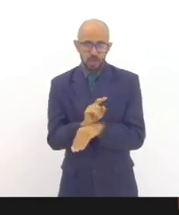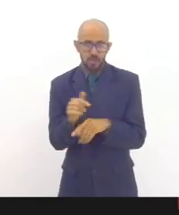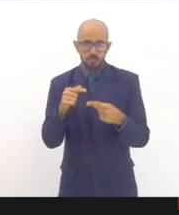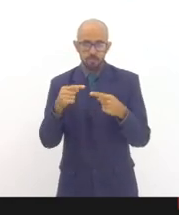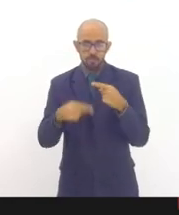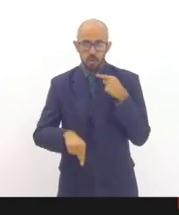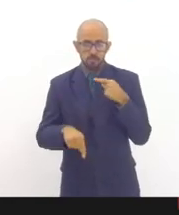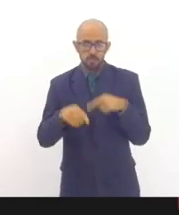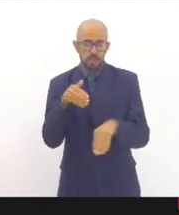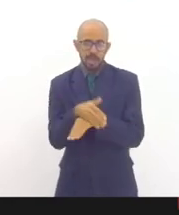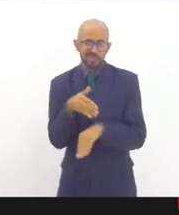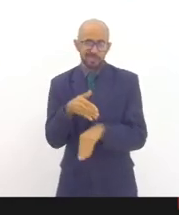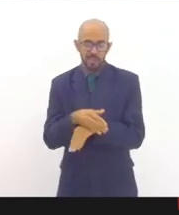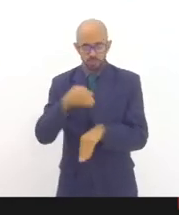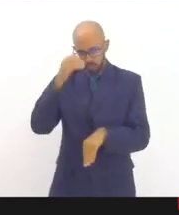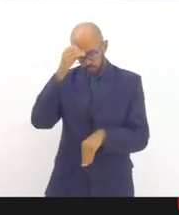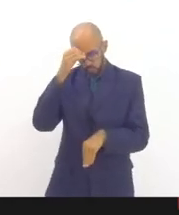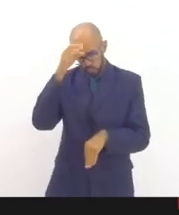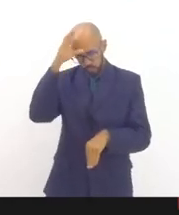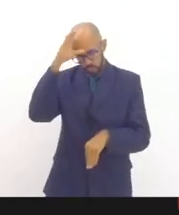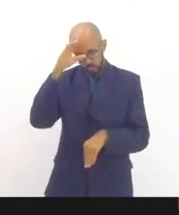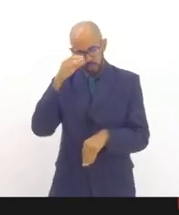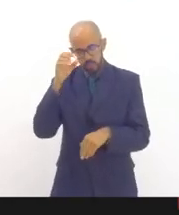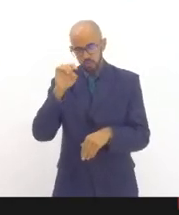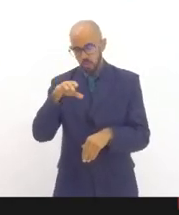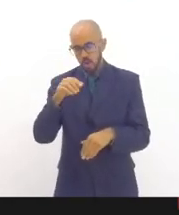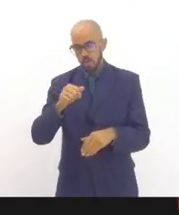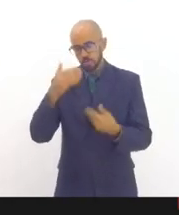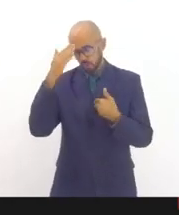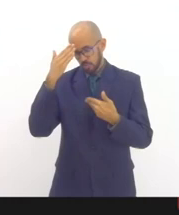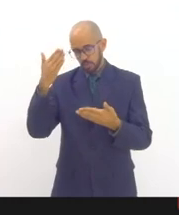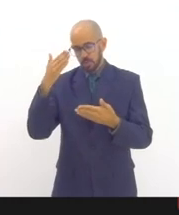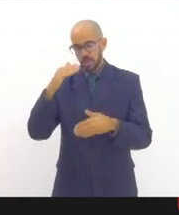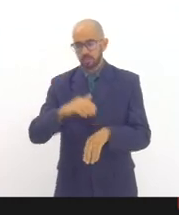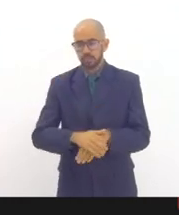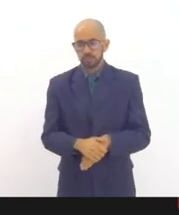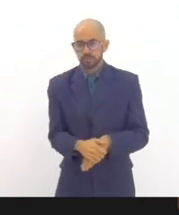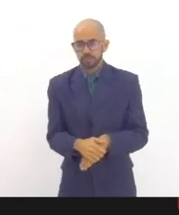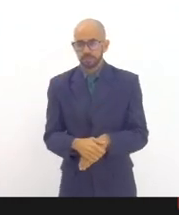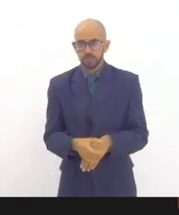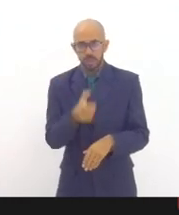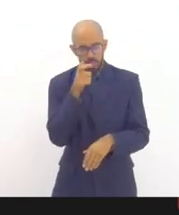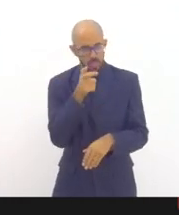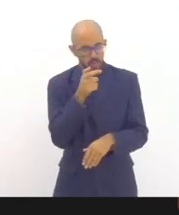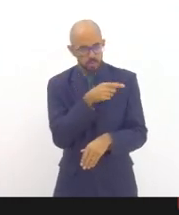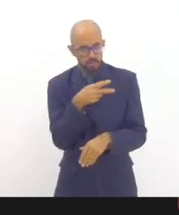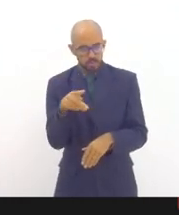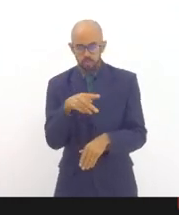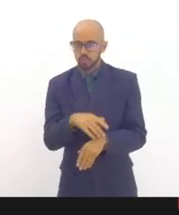acesso ao conhecimento. É só isso que eu queria dizer. Muito obrigado pela atenção de vocês.